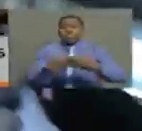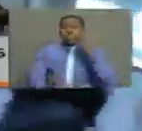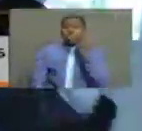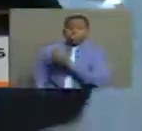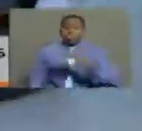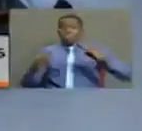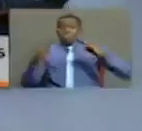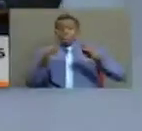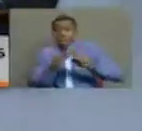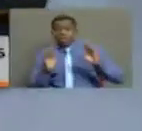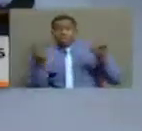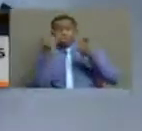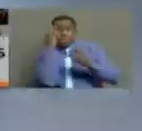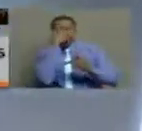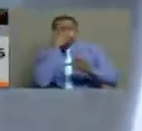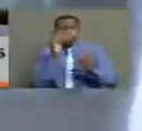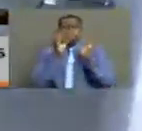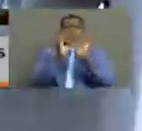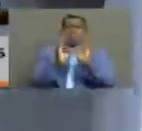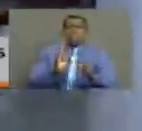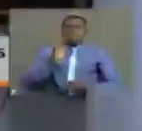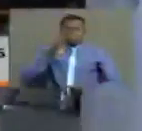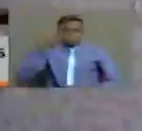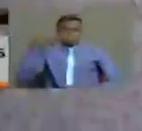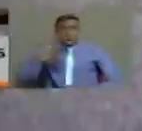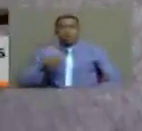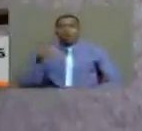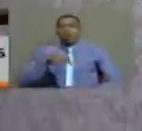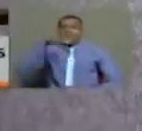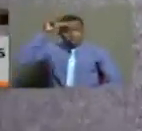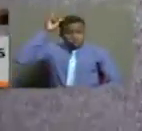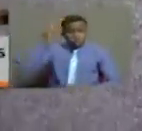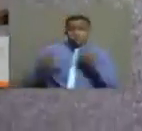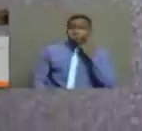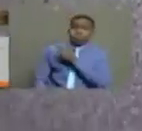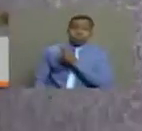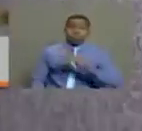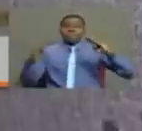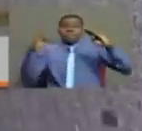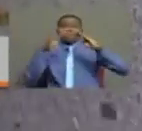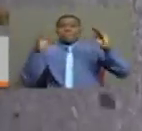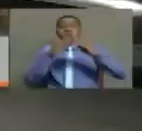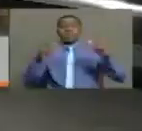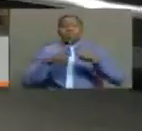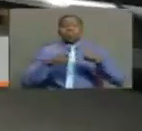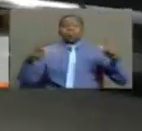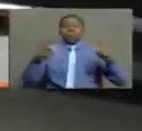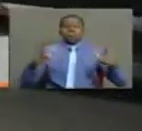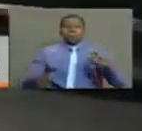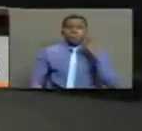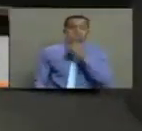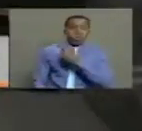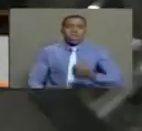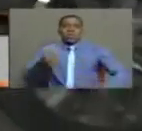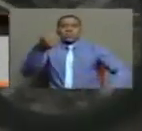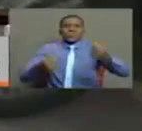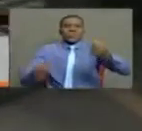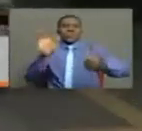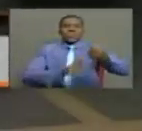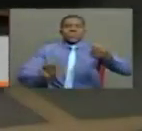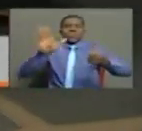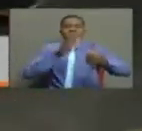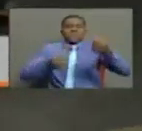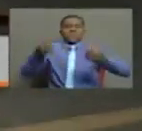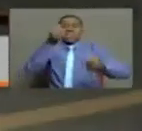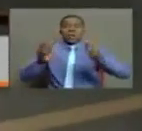quais casas e apartamentos nos melhores condomínios em Luanda destacar uma Penthouse o império de pedra